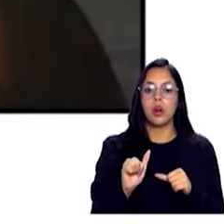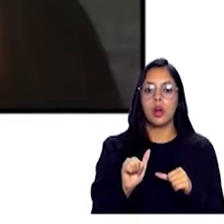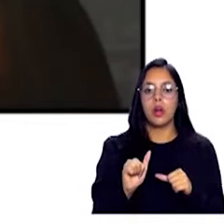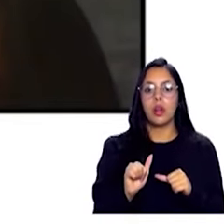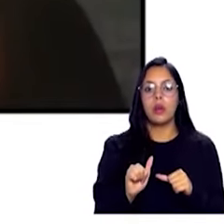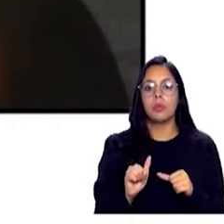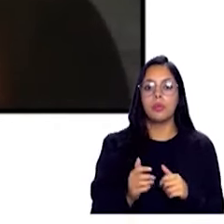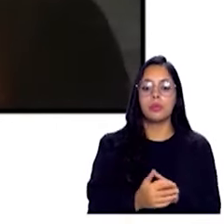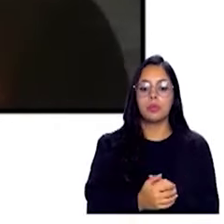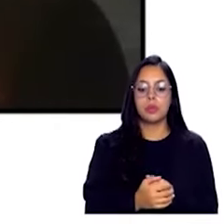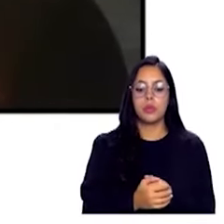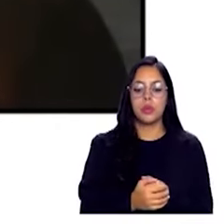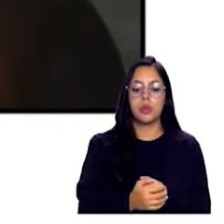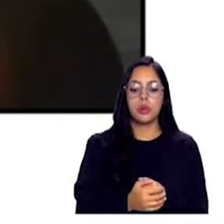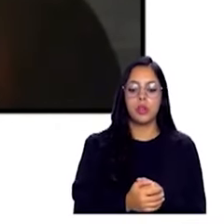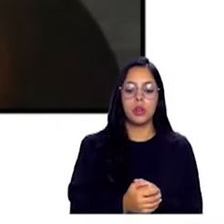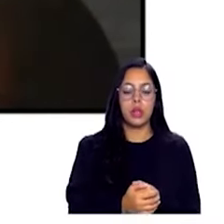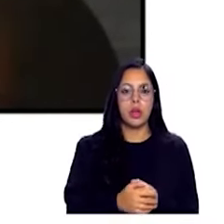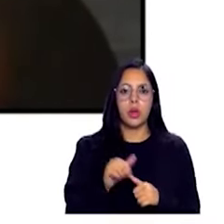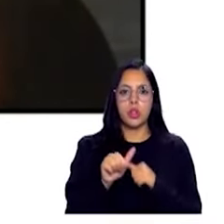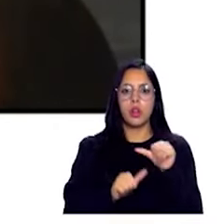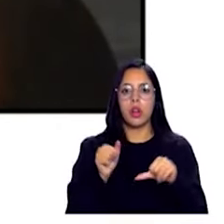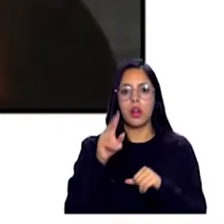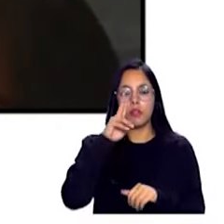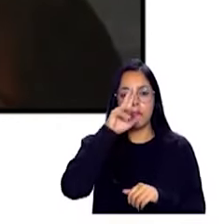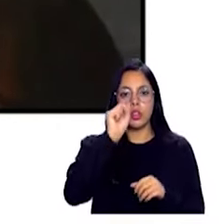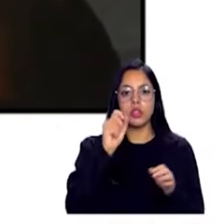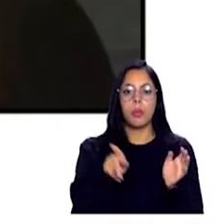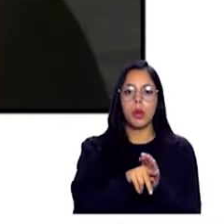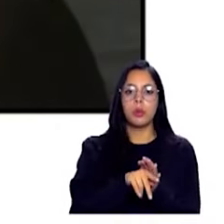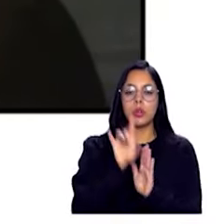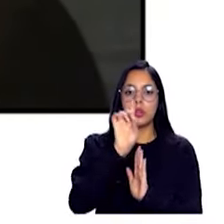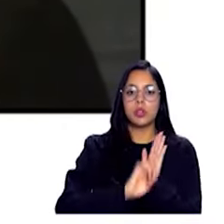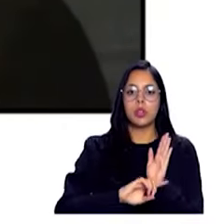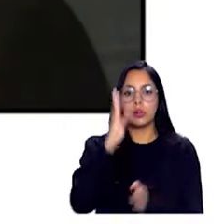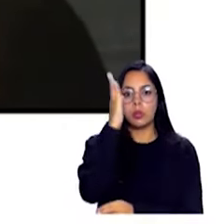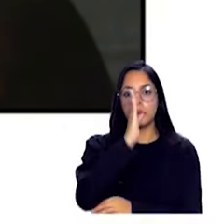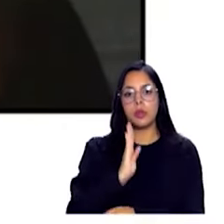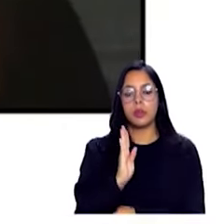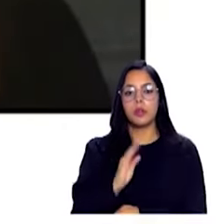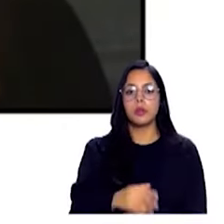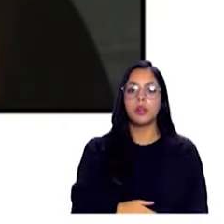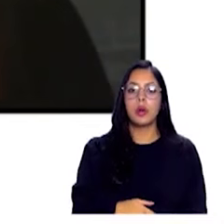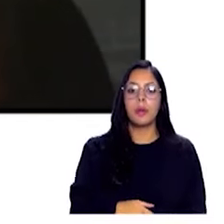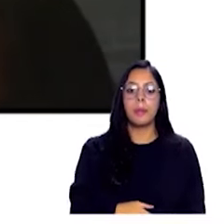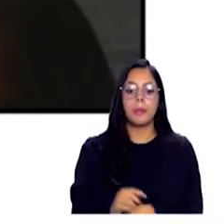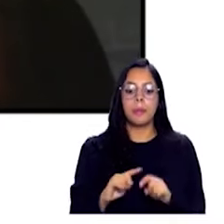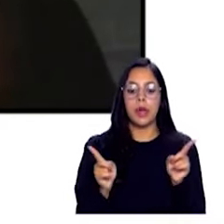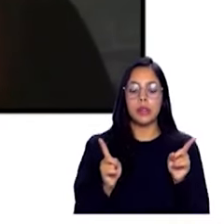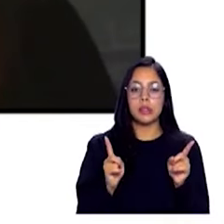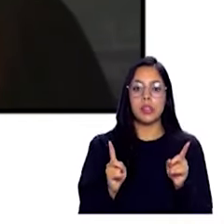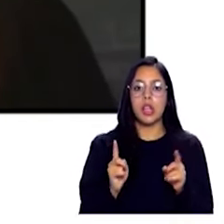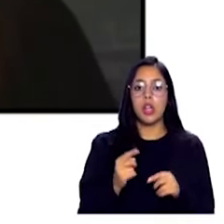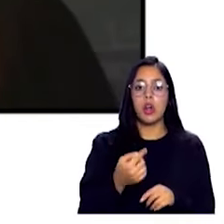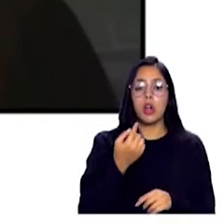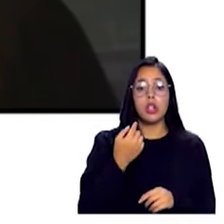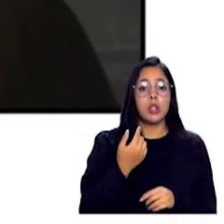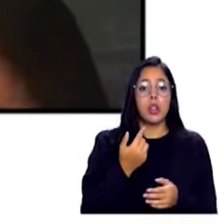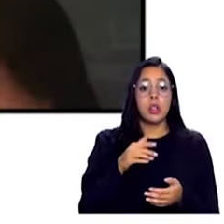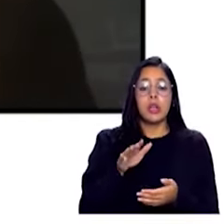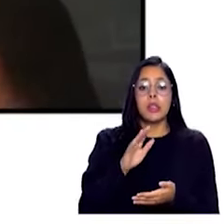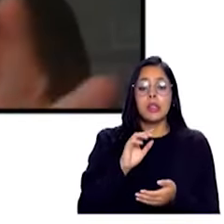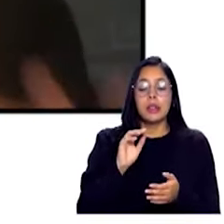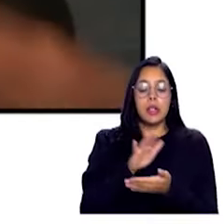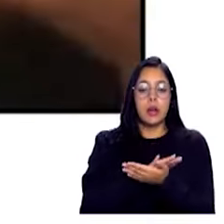alteração indisfarçável no direito brasileiro sem que tivesse havido mudança de um uma vírgula no direito